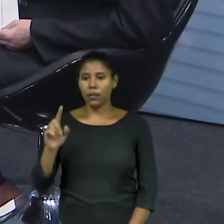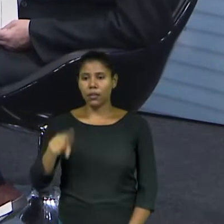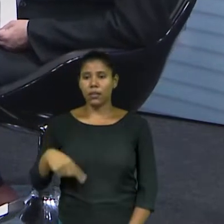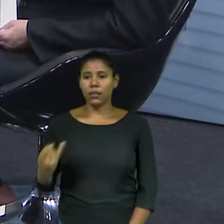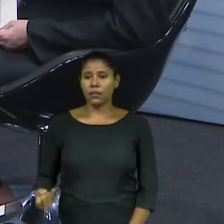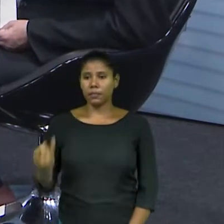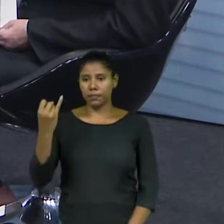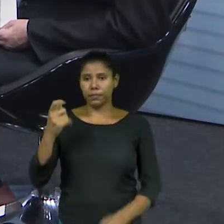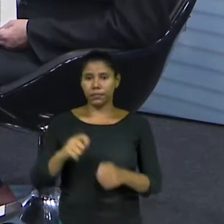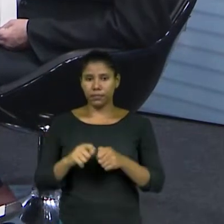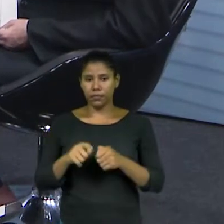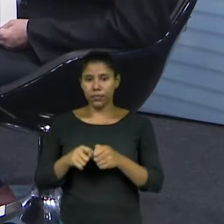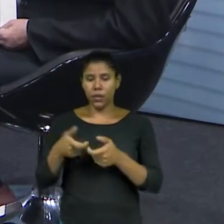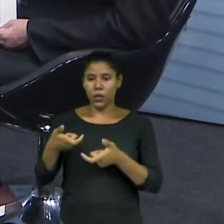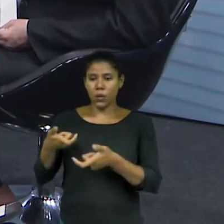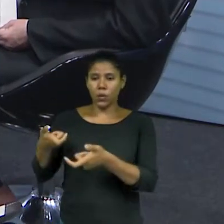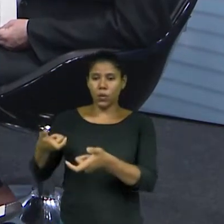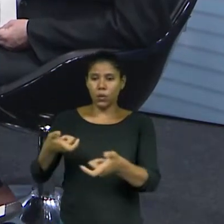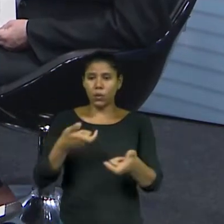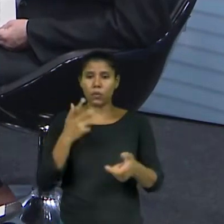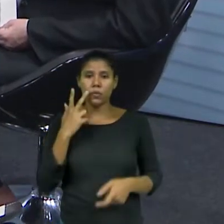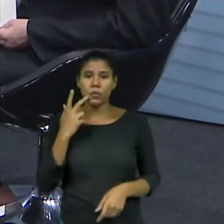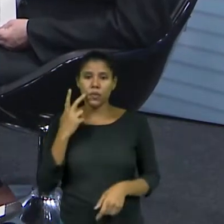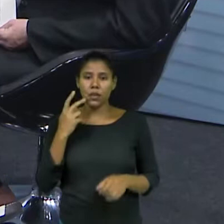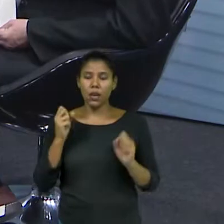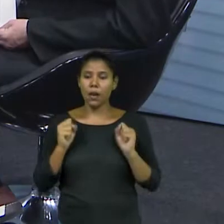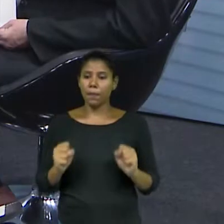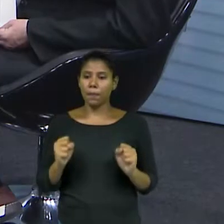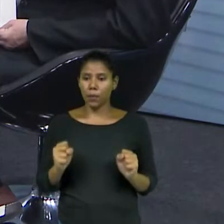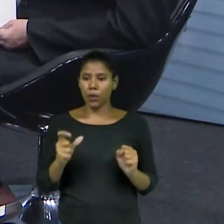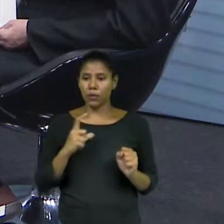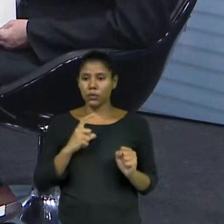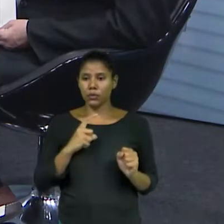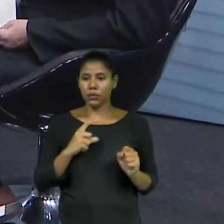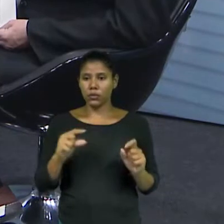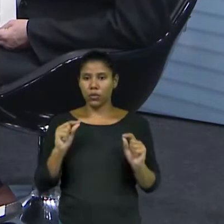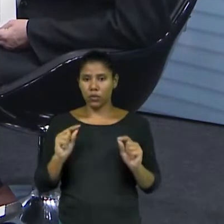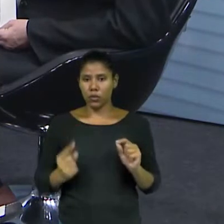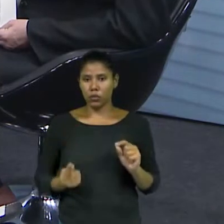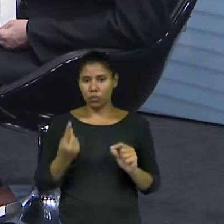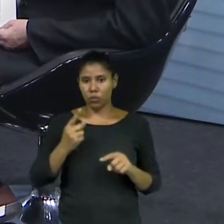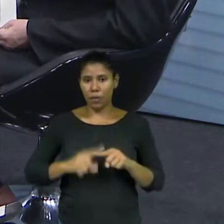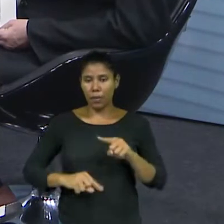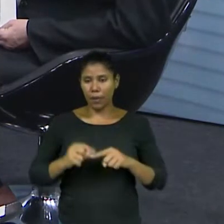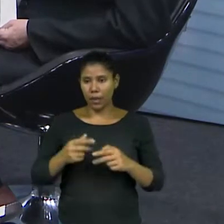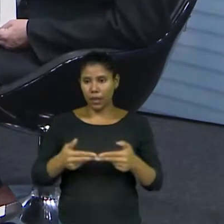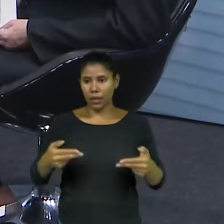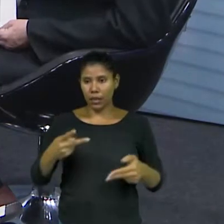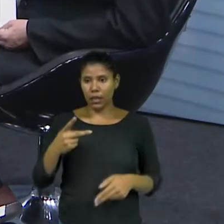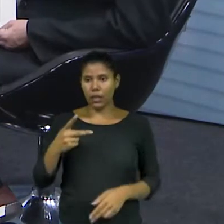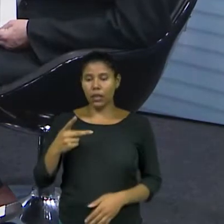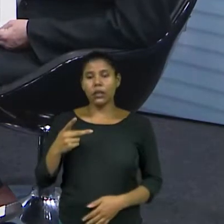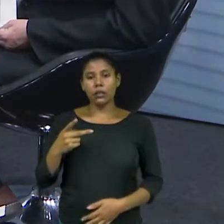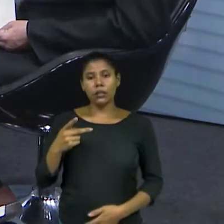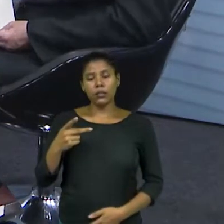fabricar fertilizantes. O Ceará pode ser o celeiro de uma matéria-prima que pode tirar o Brasil da